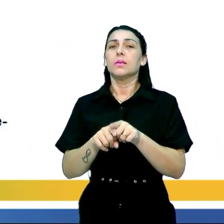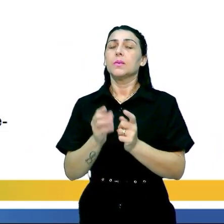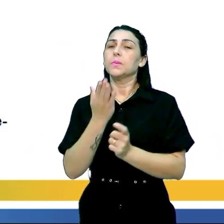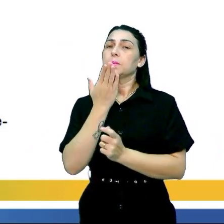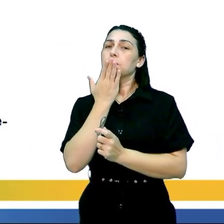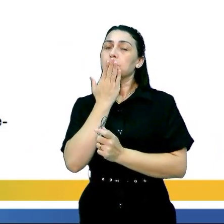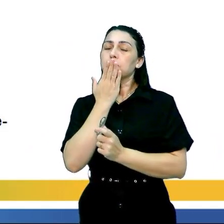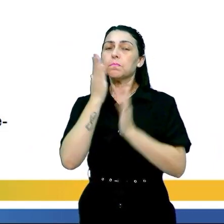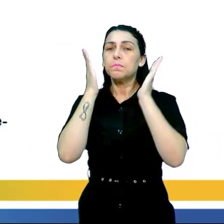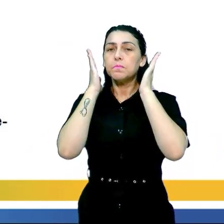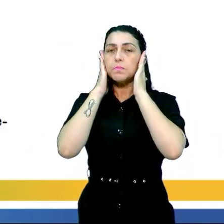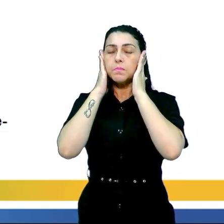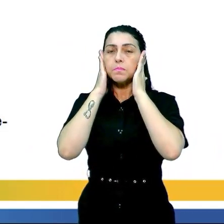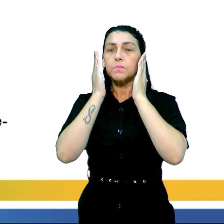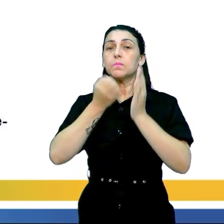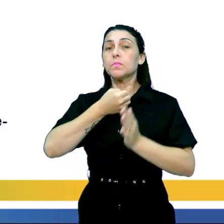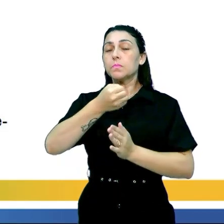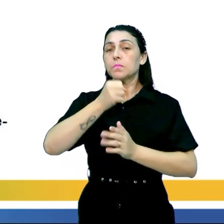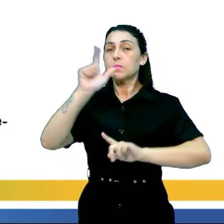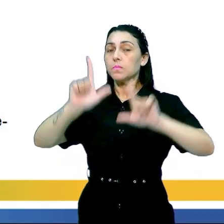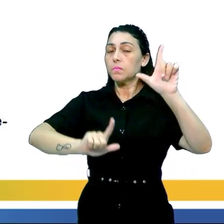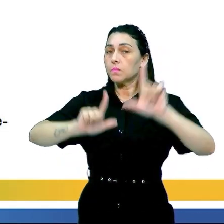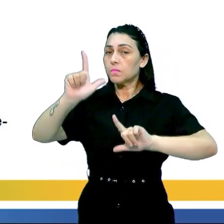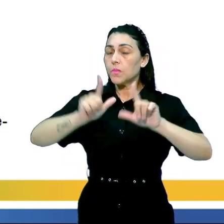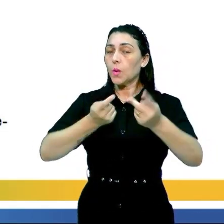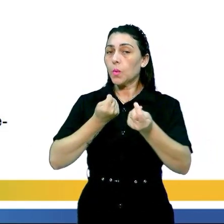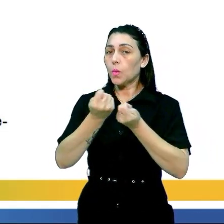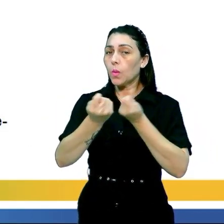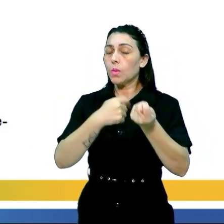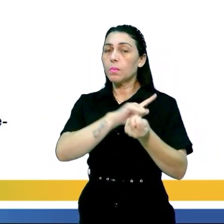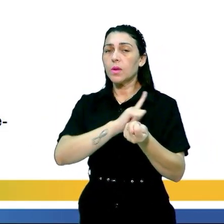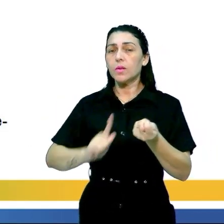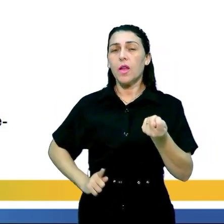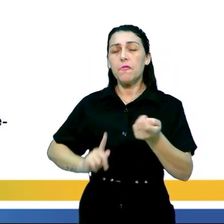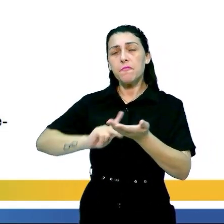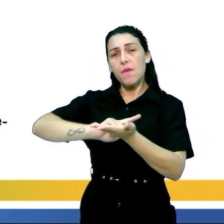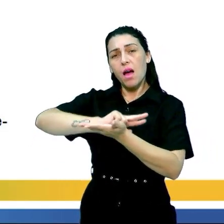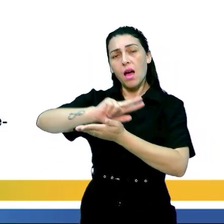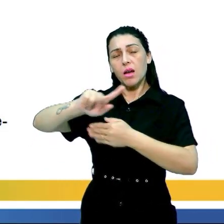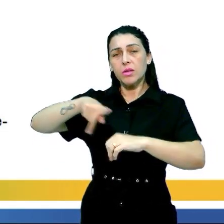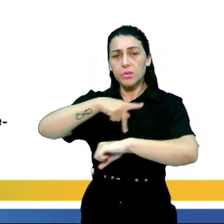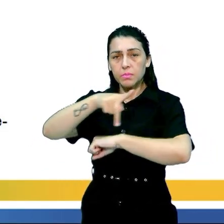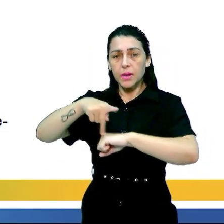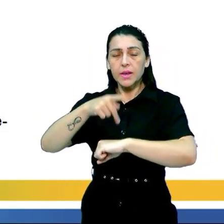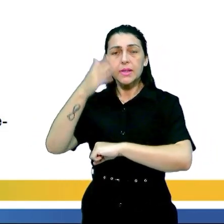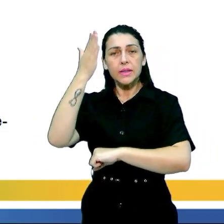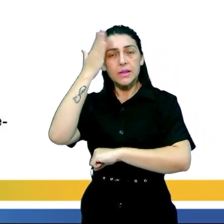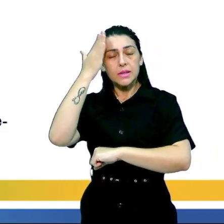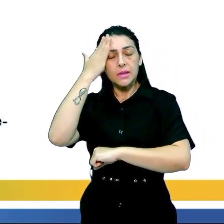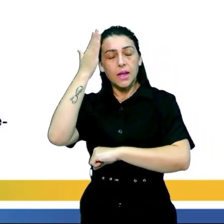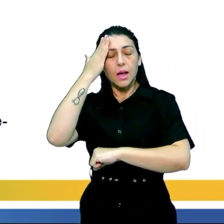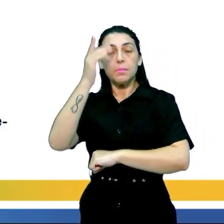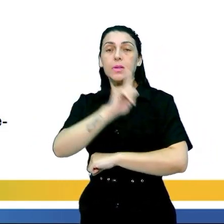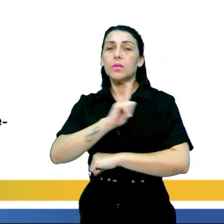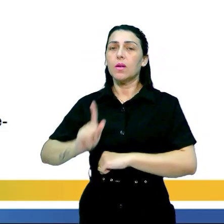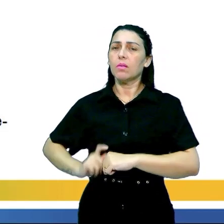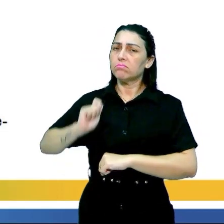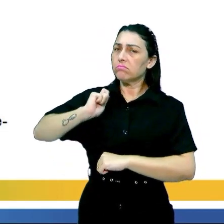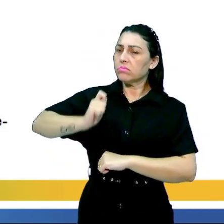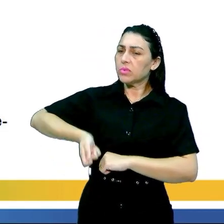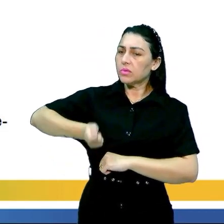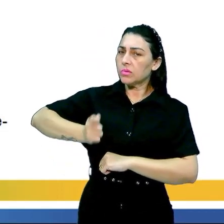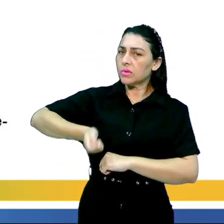jornais, televisões e rádios controlados pelo governo em vários países. A gente sabe que nesses governos